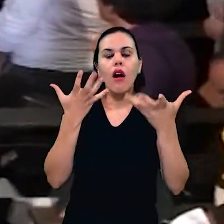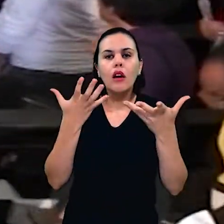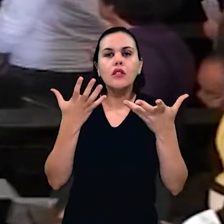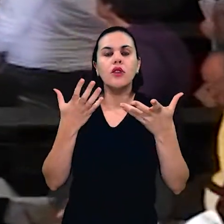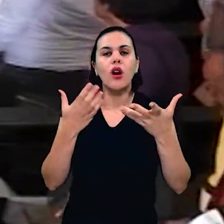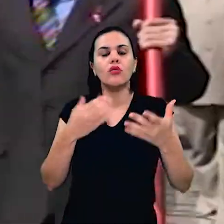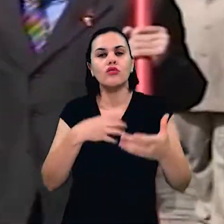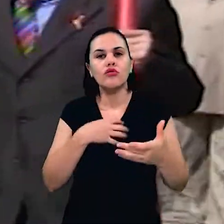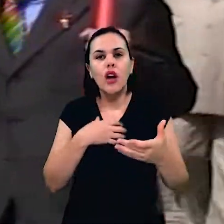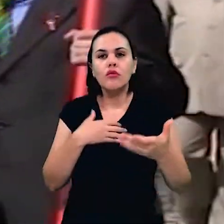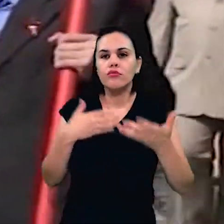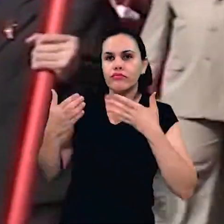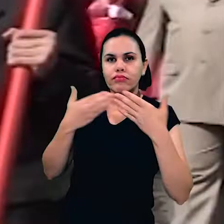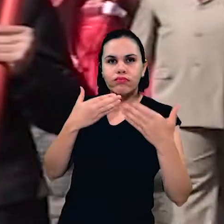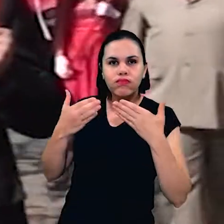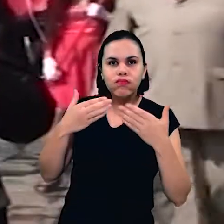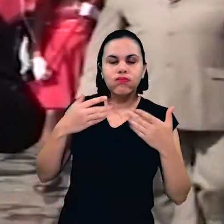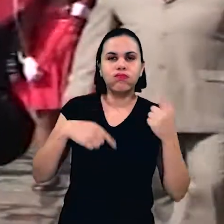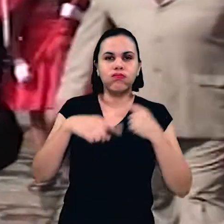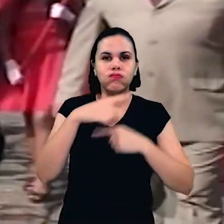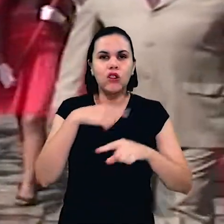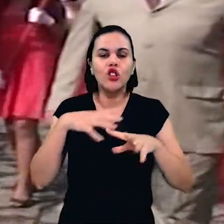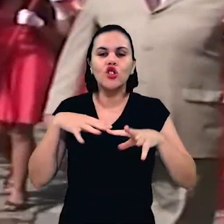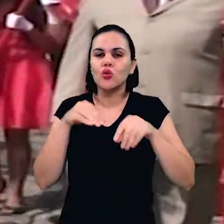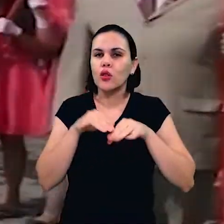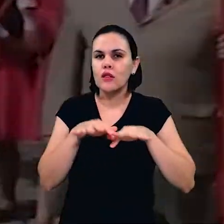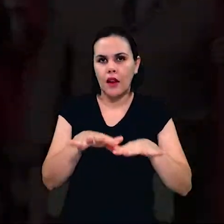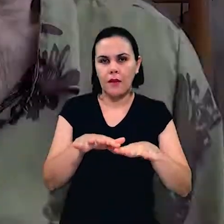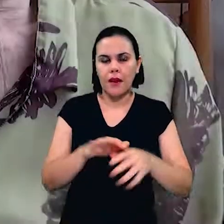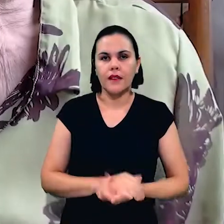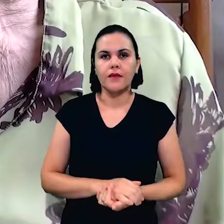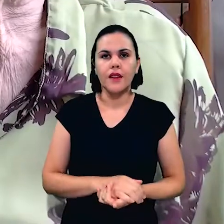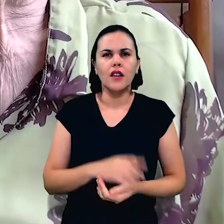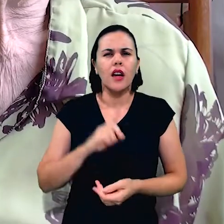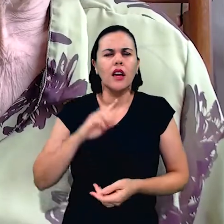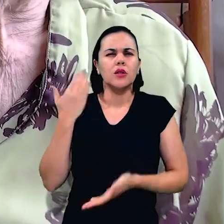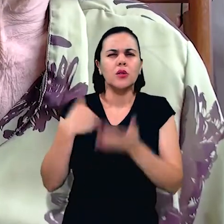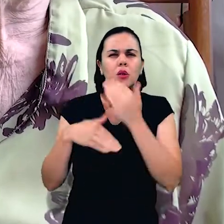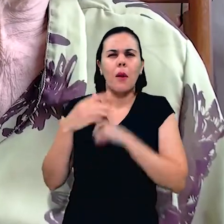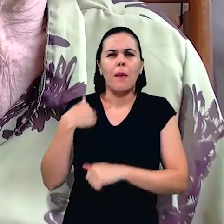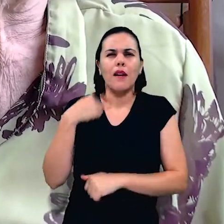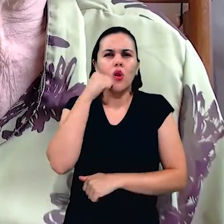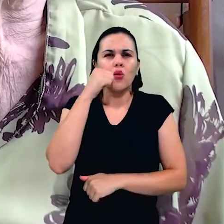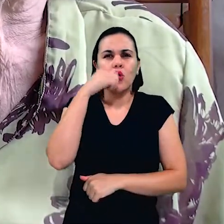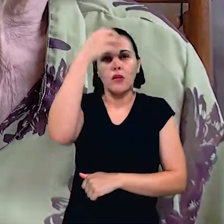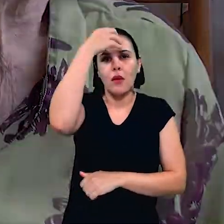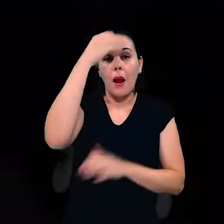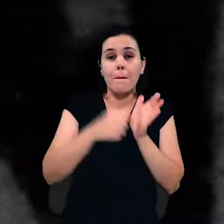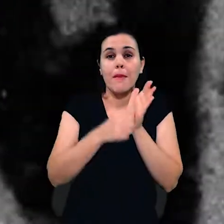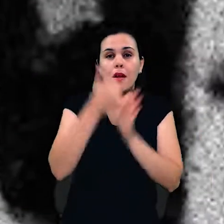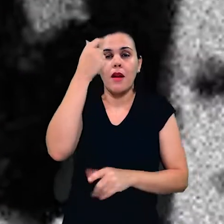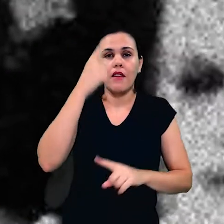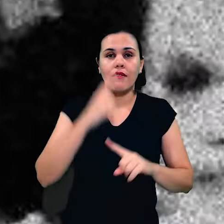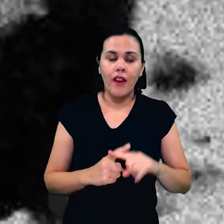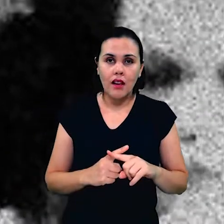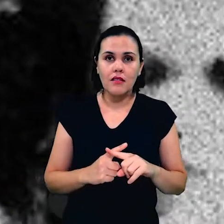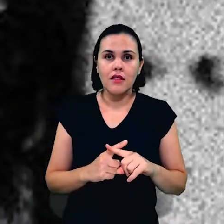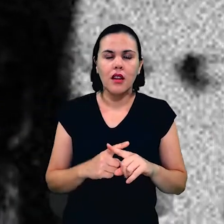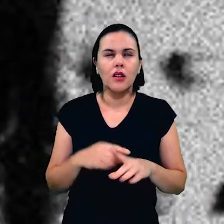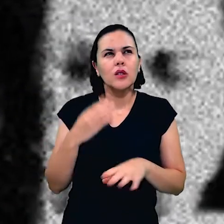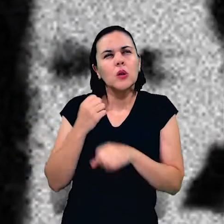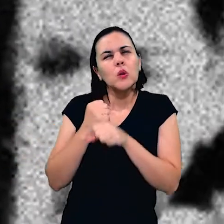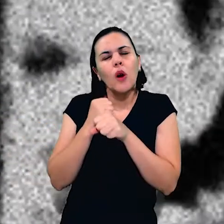um momento de confraternização de toda essa caminhada que foi feita. Quando eu fui imperatriz a primeira vez, em